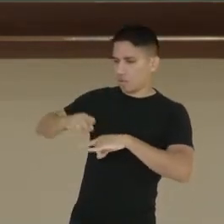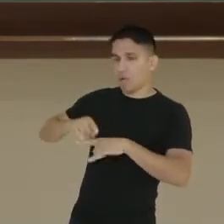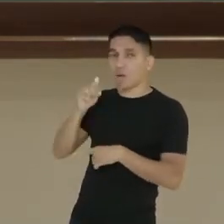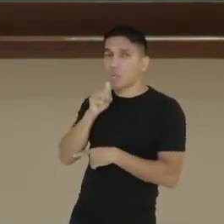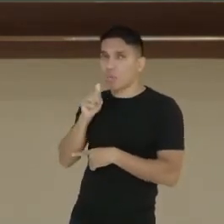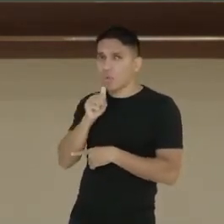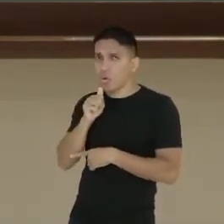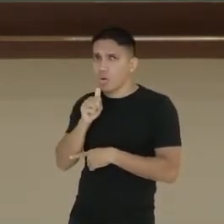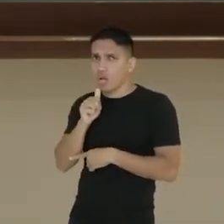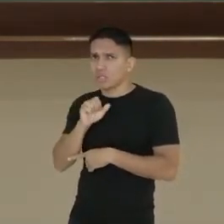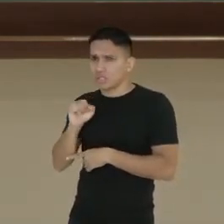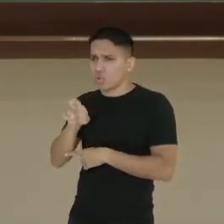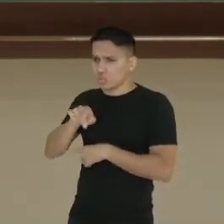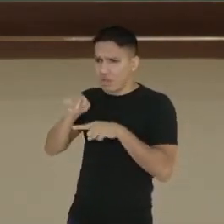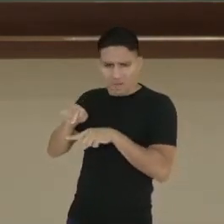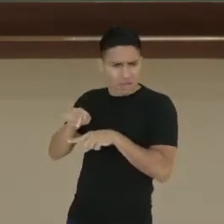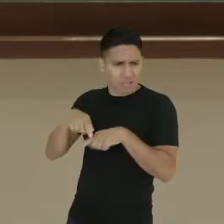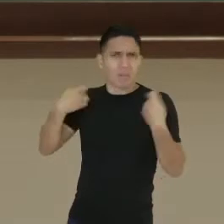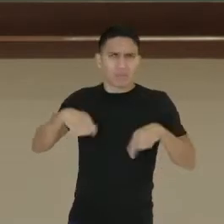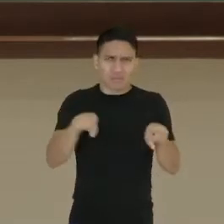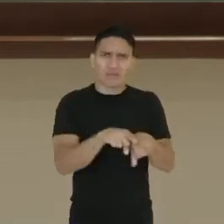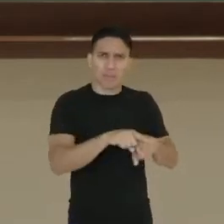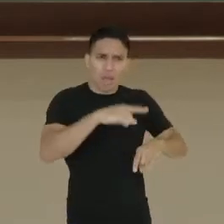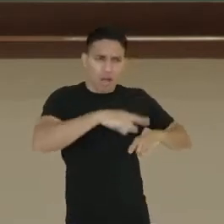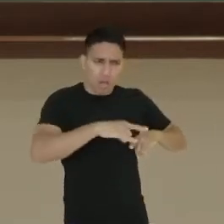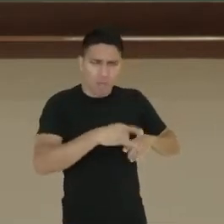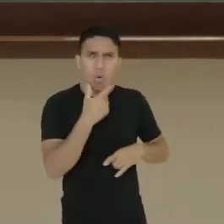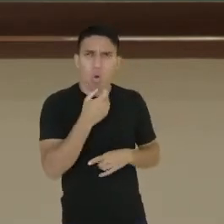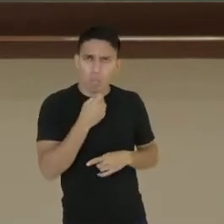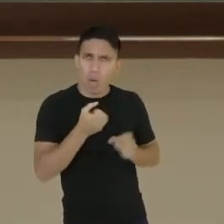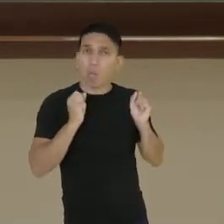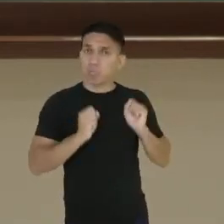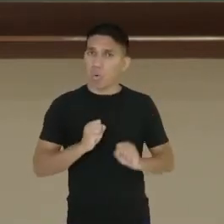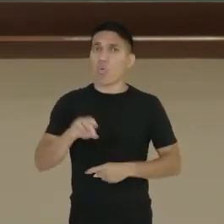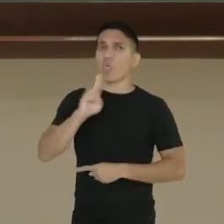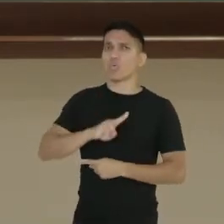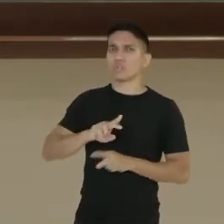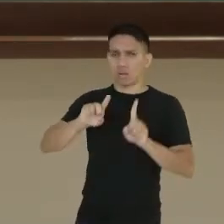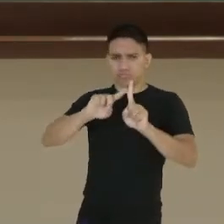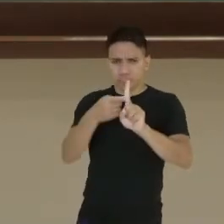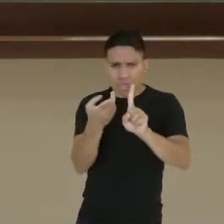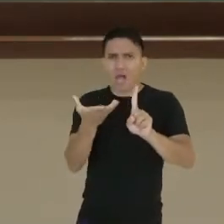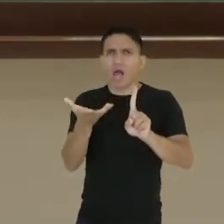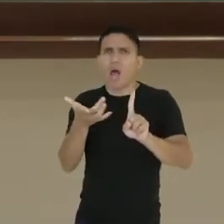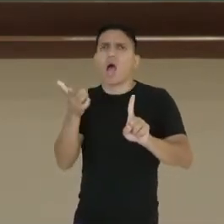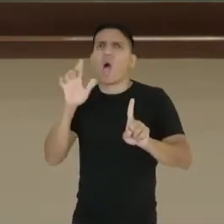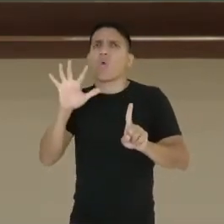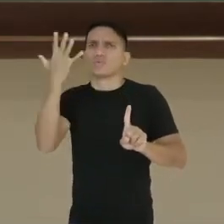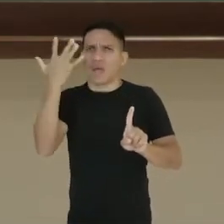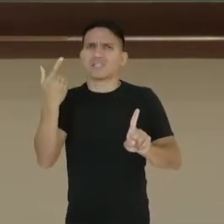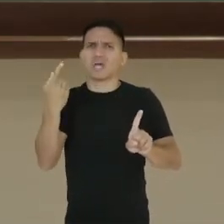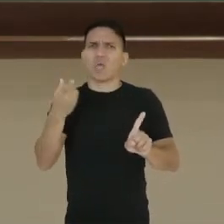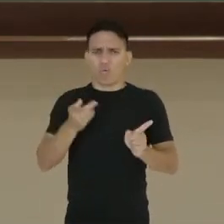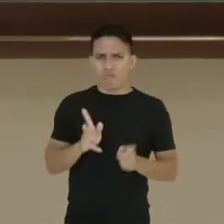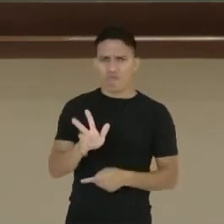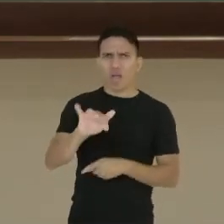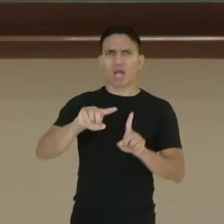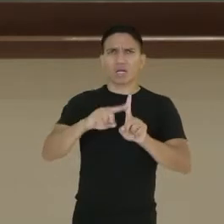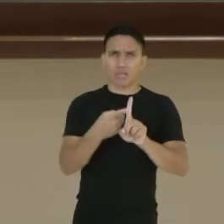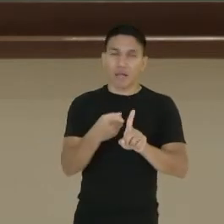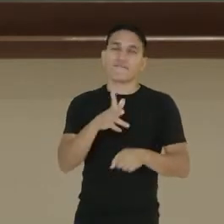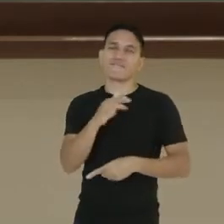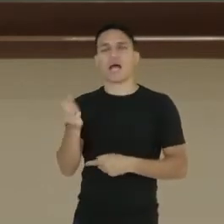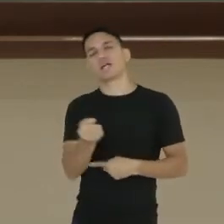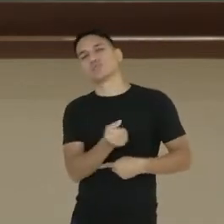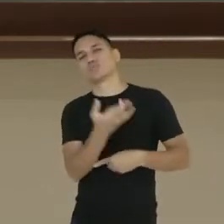usar a masculina também? Posso engravidar usando métodos contraceptivos? Algumas dessas dúvidas nós vamos responder nessa aula.